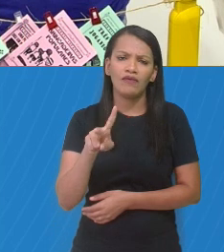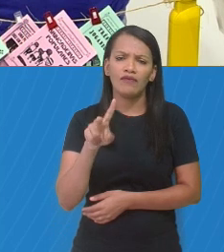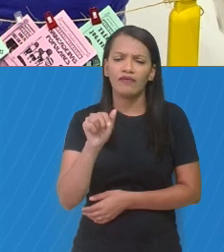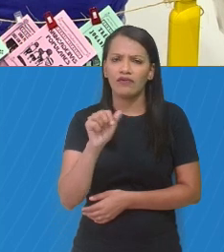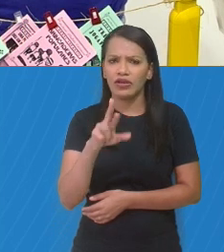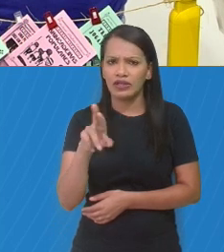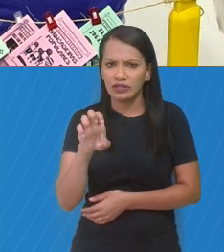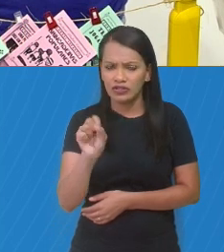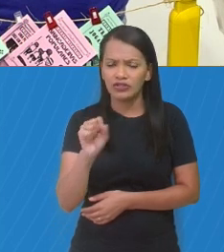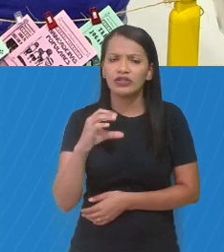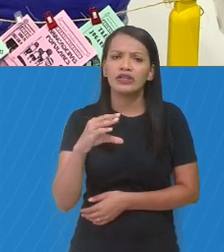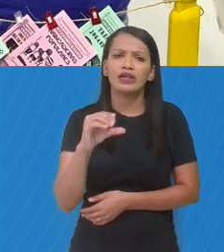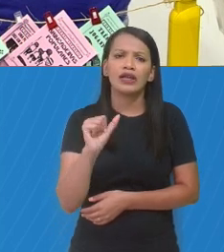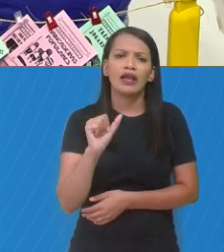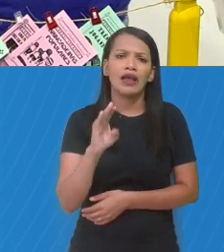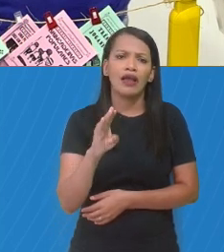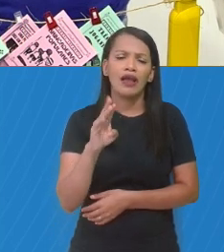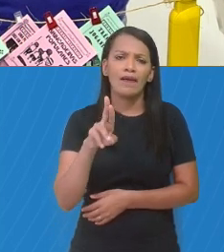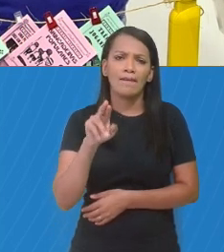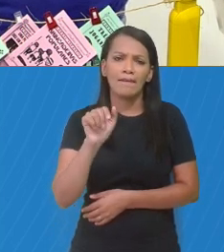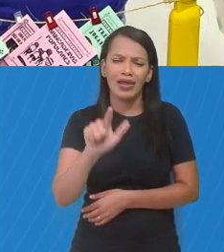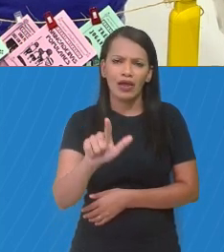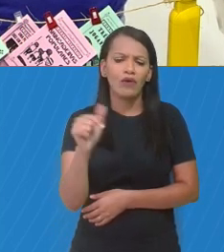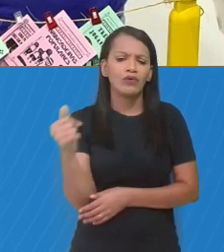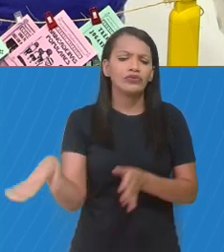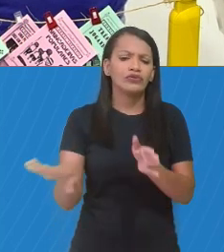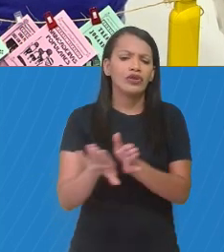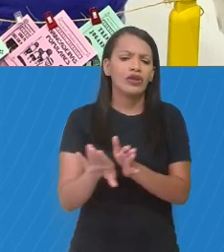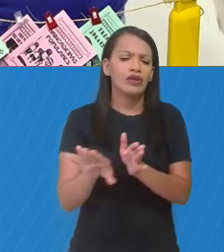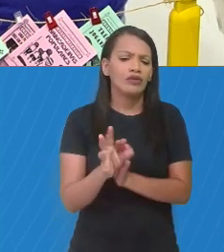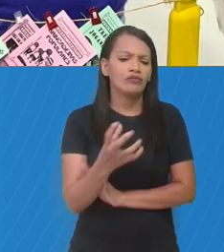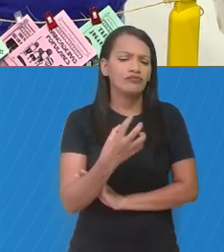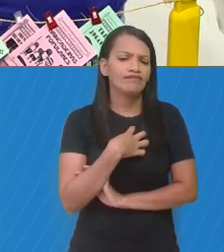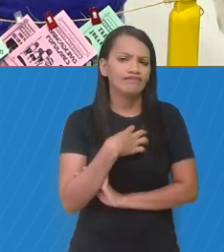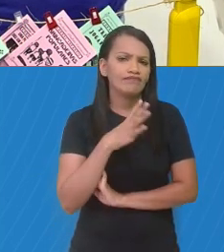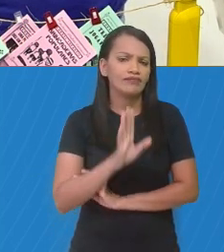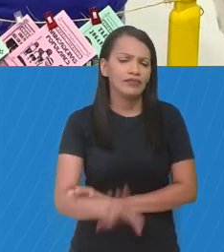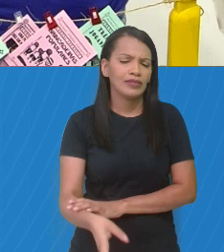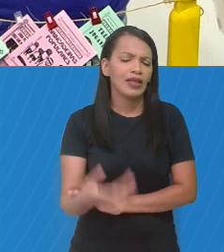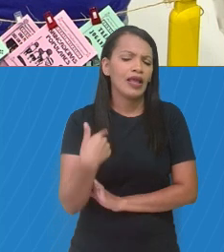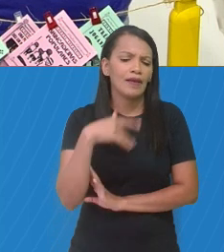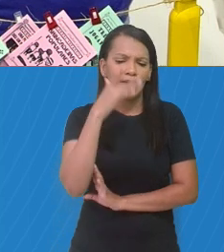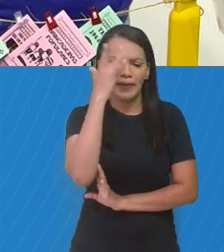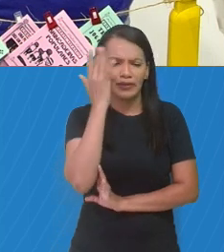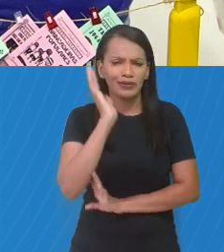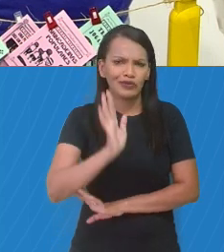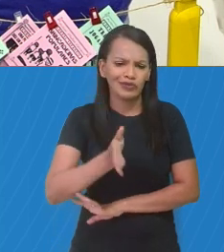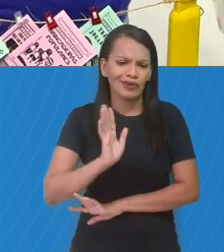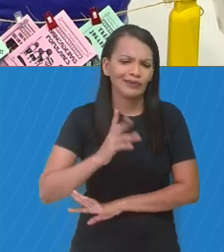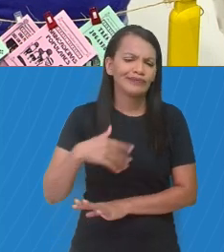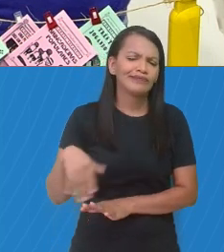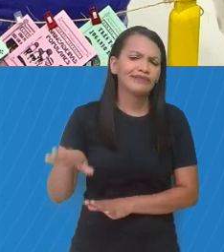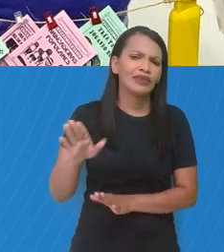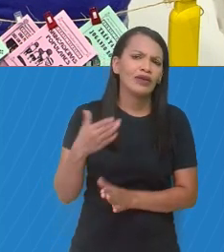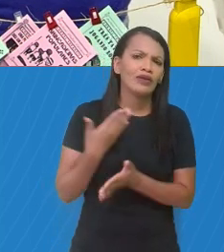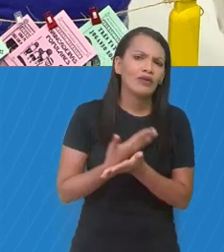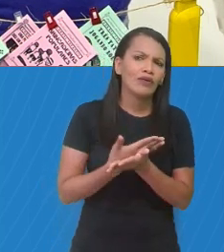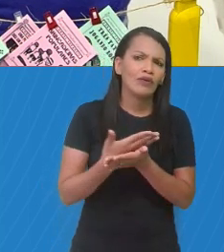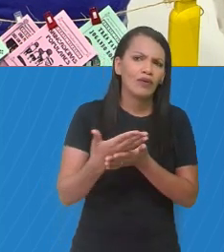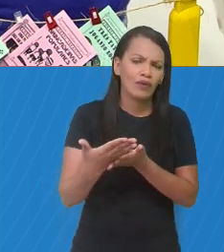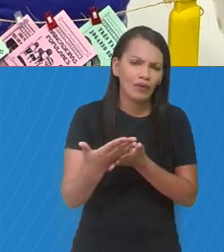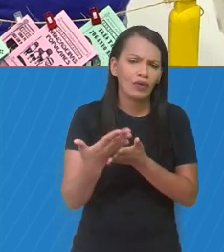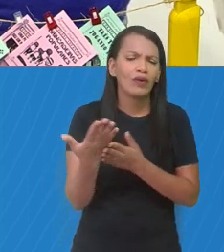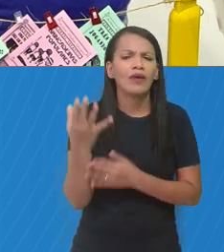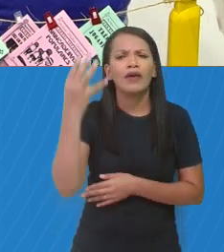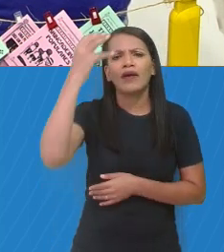Salvador, ele, é claro, né, aquele grupo que já estava ali, os nativos daquela região, começaram